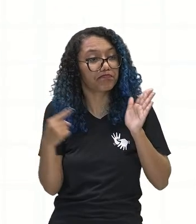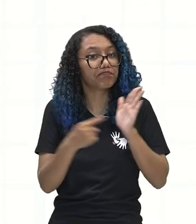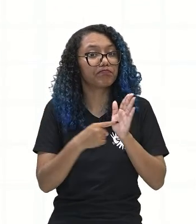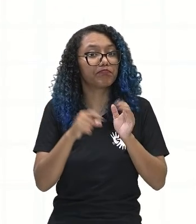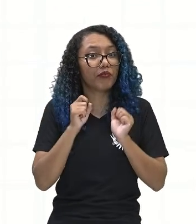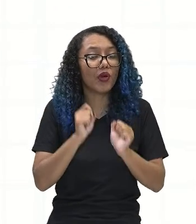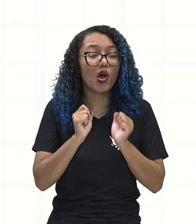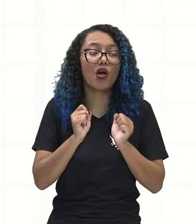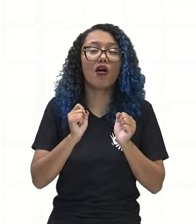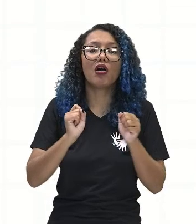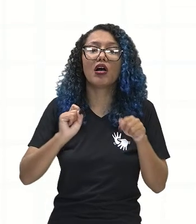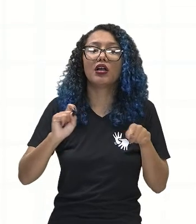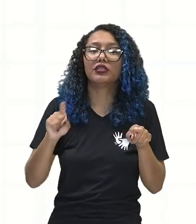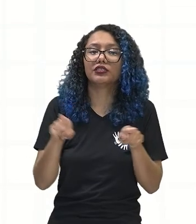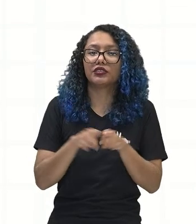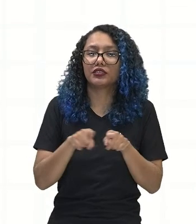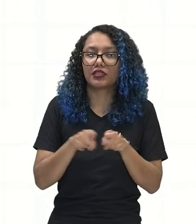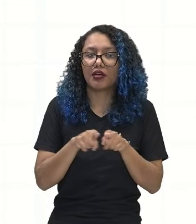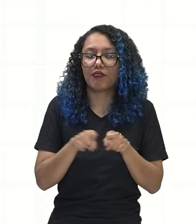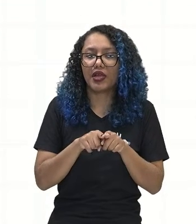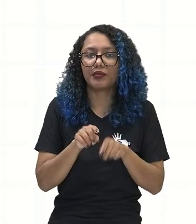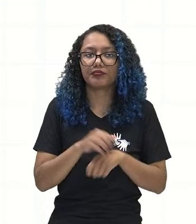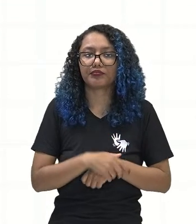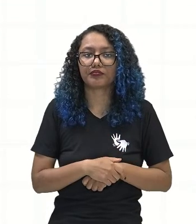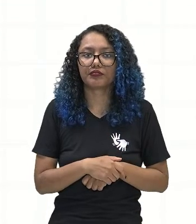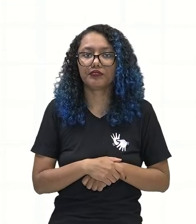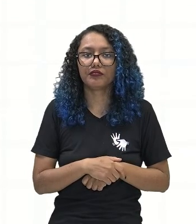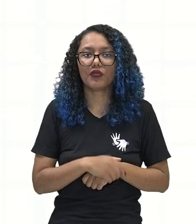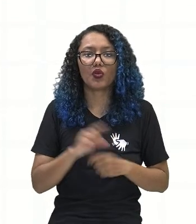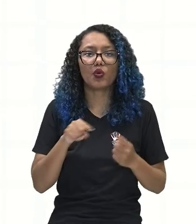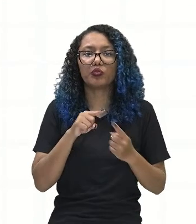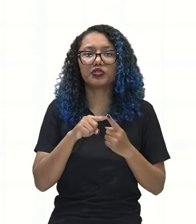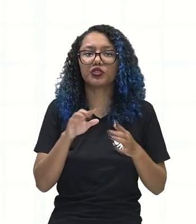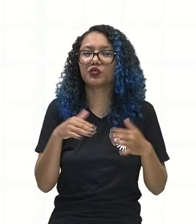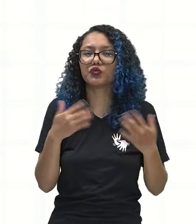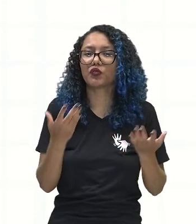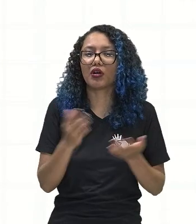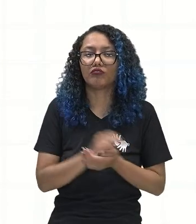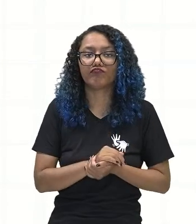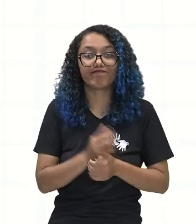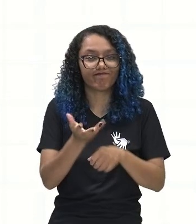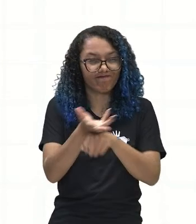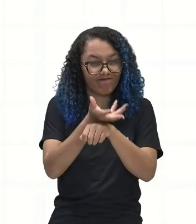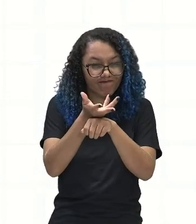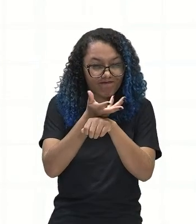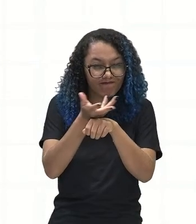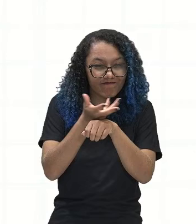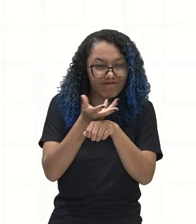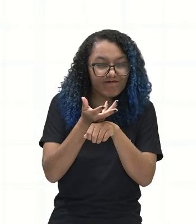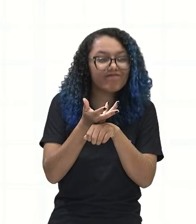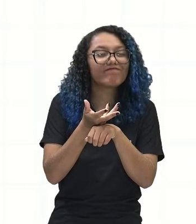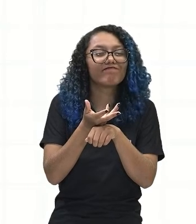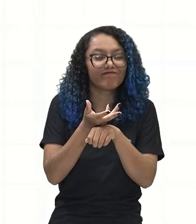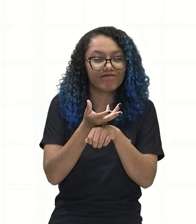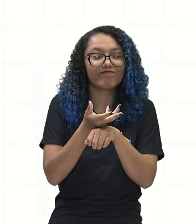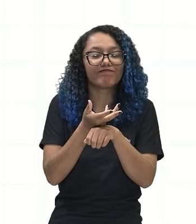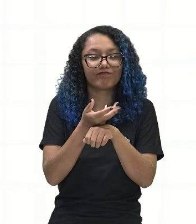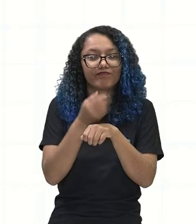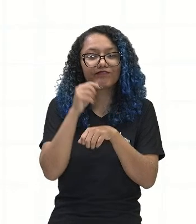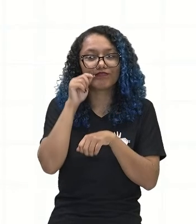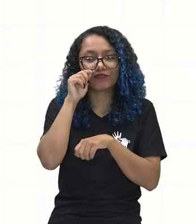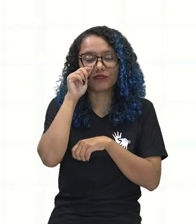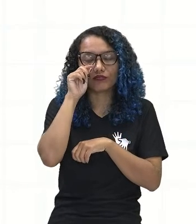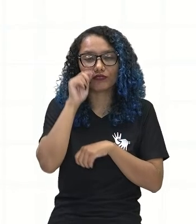De modo, né? Qual é a intenção da publicidade? Já sabemos que é convencer, é persuadir um público, né?